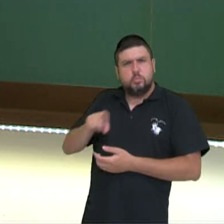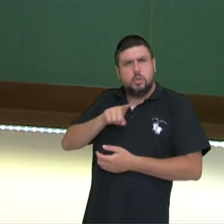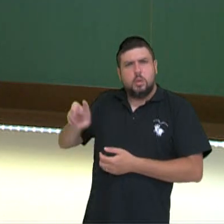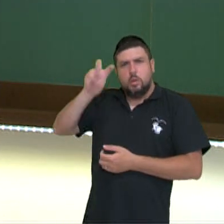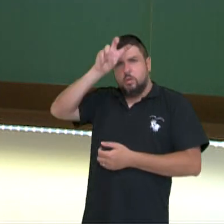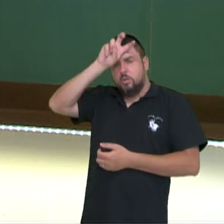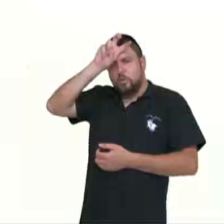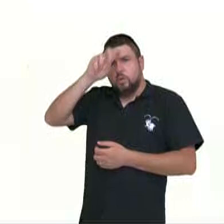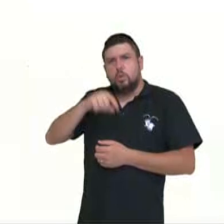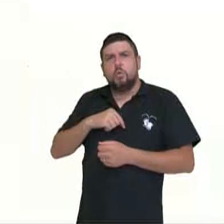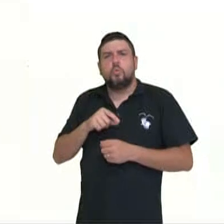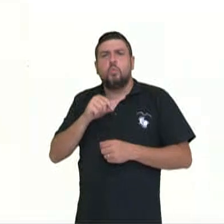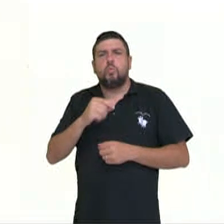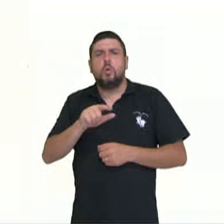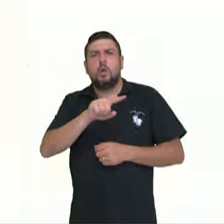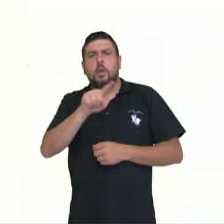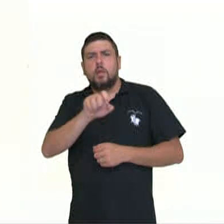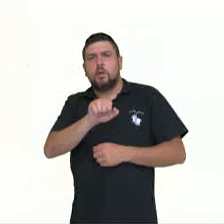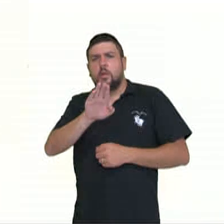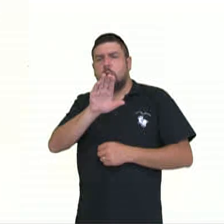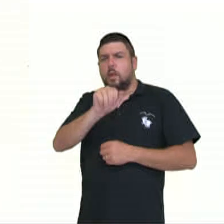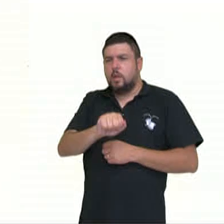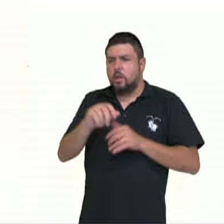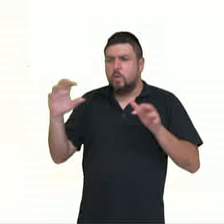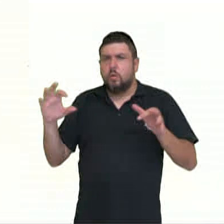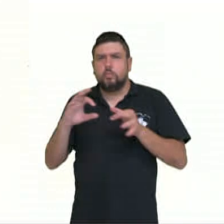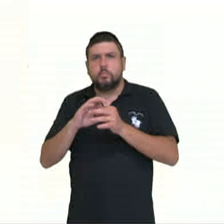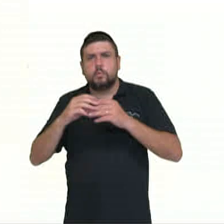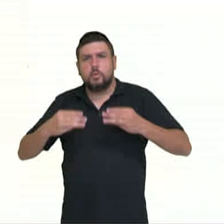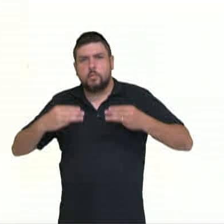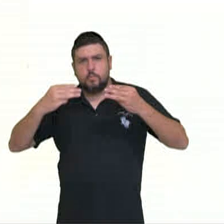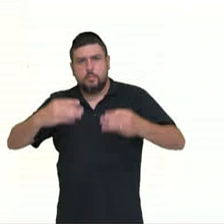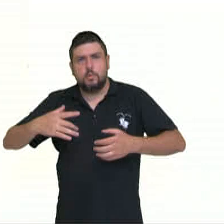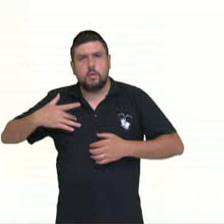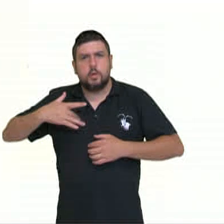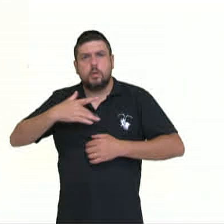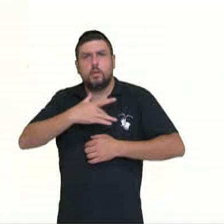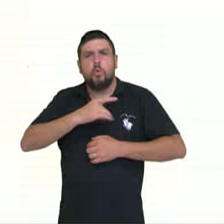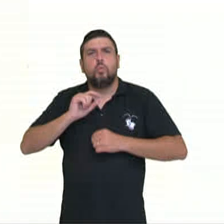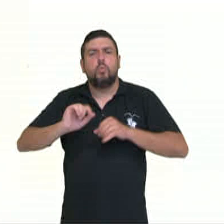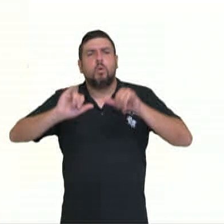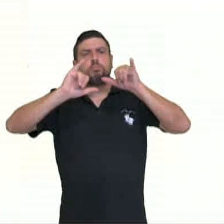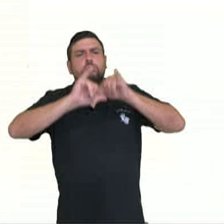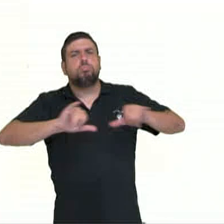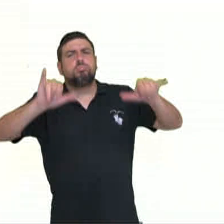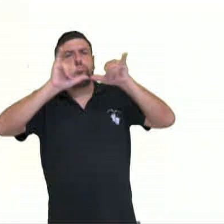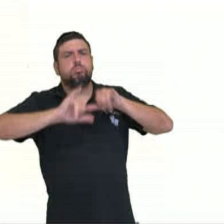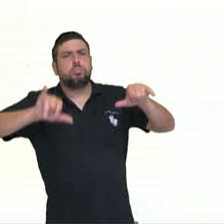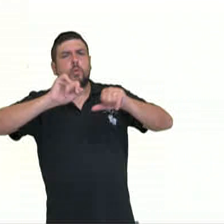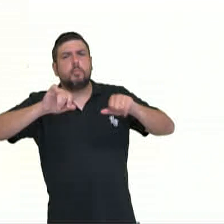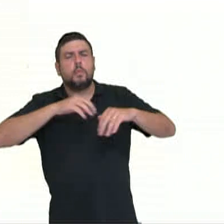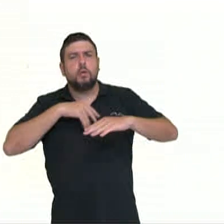foi feita em parceria com o Ministério da Saúde em 2016 para uma campanha de esclarecimento e prevenção das